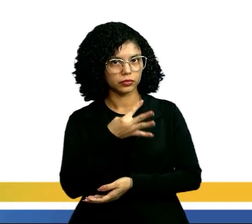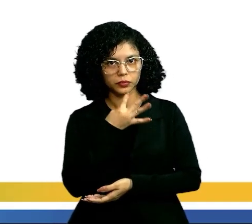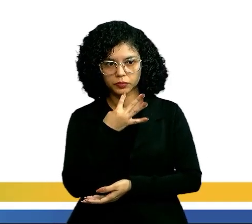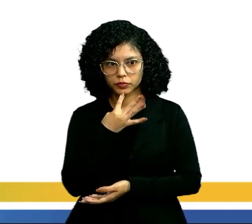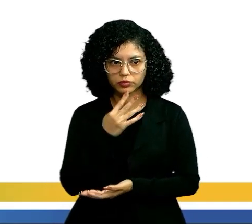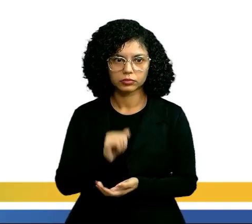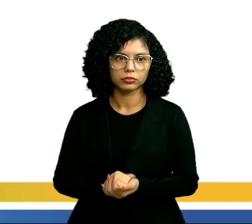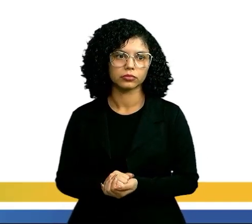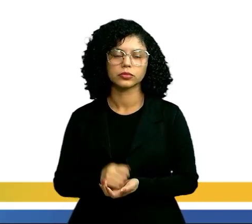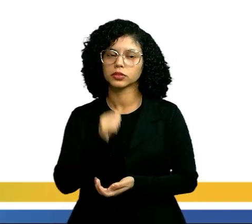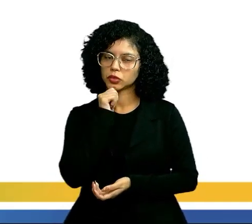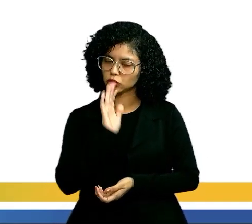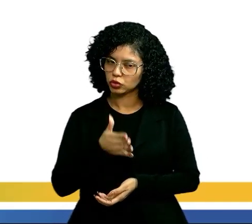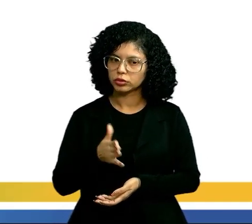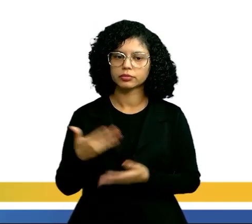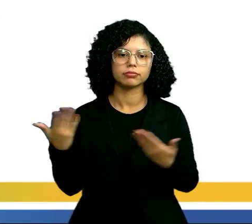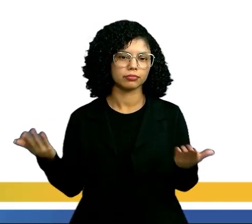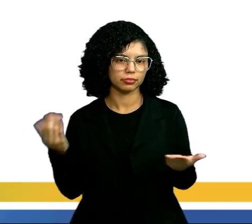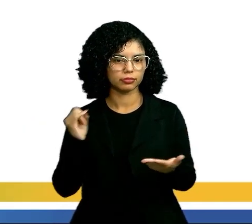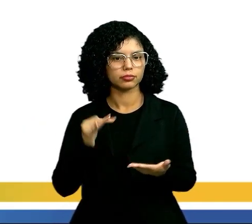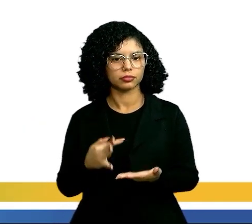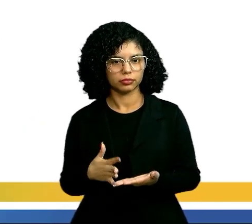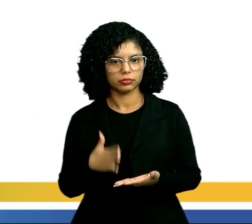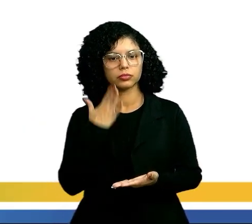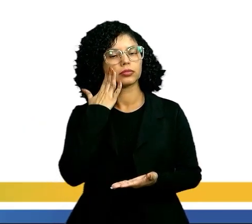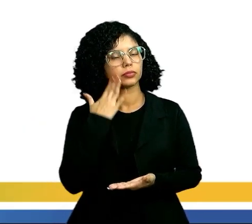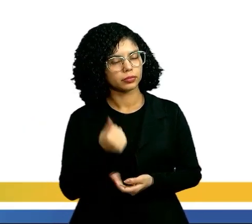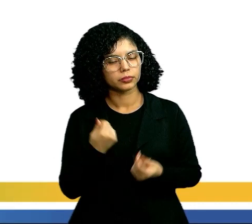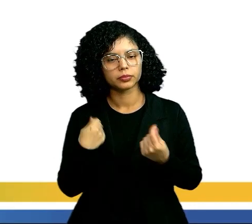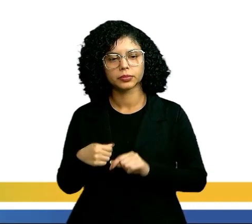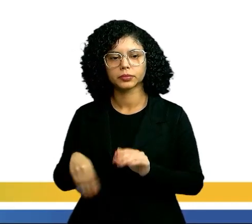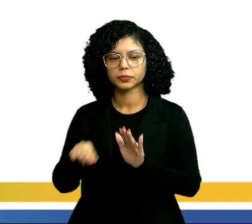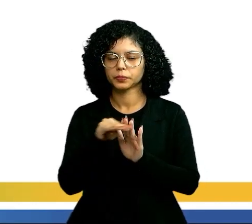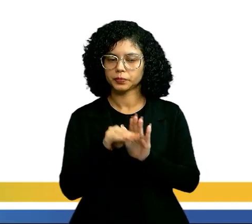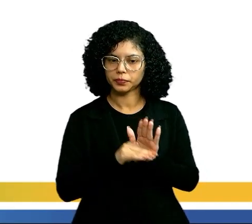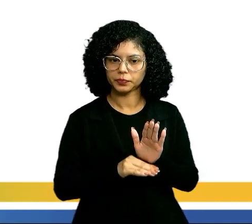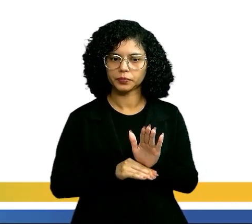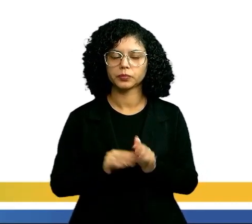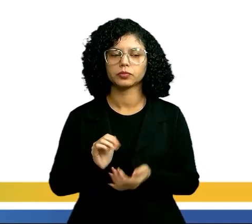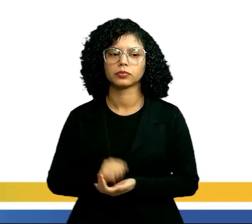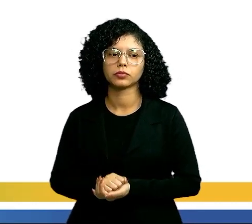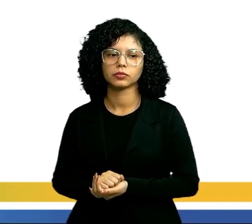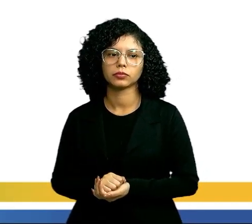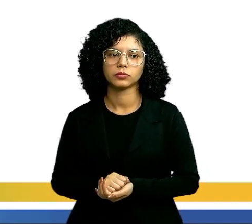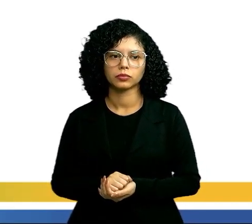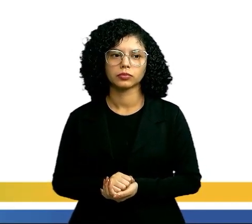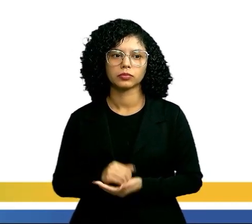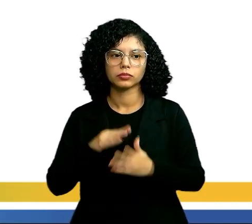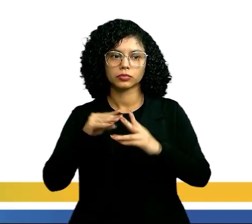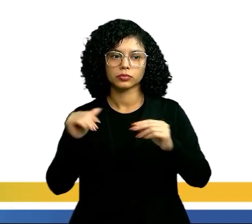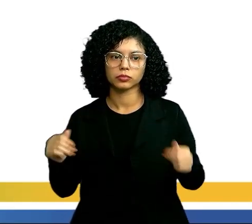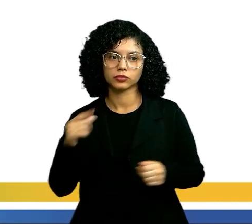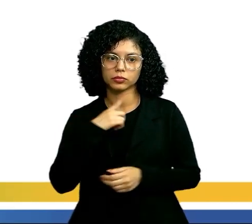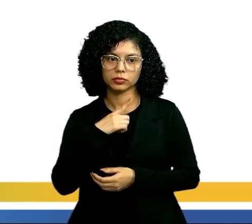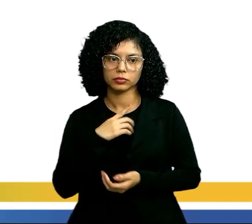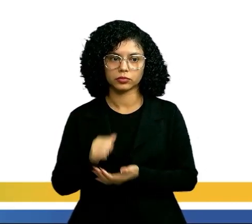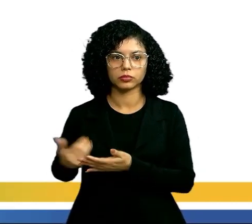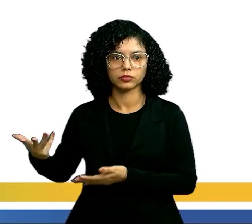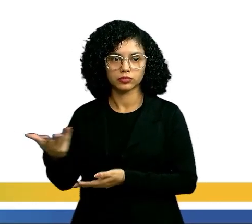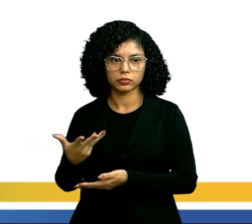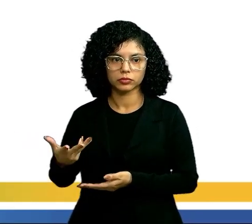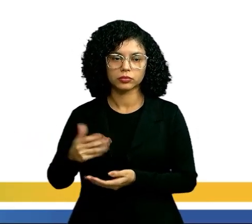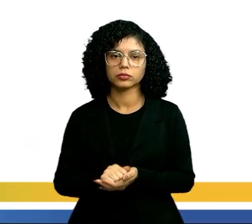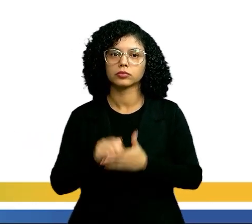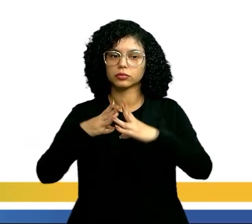conhece, é uma coisa autoexplicativa, né? Mas a gente precisa falar sobre ela. Meios de transporte nós temos basicamente